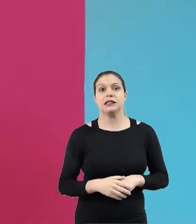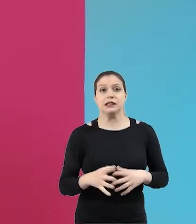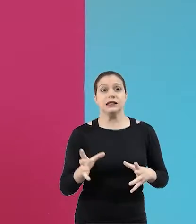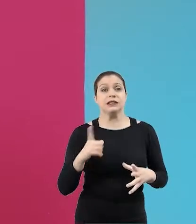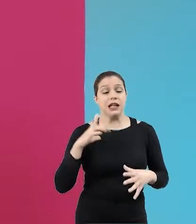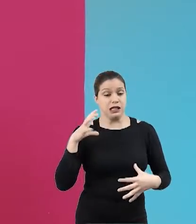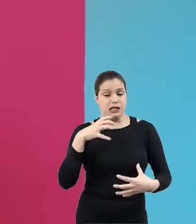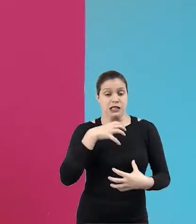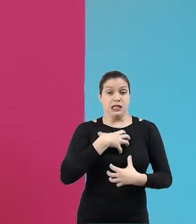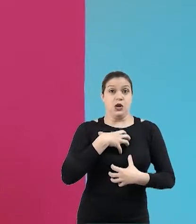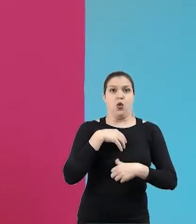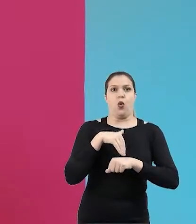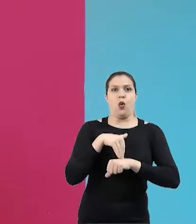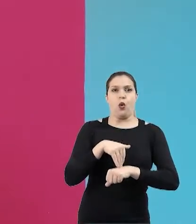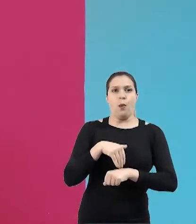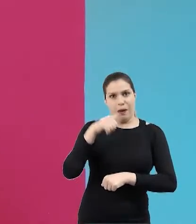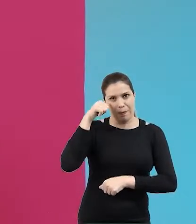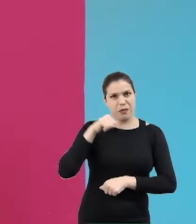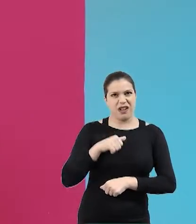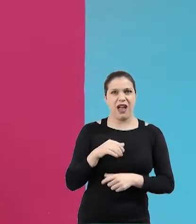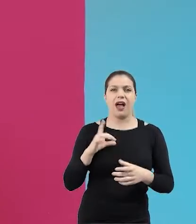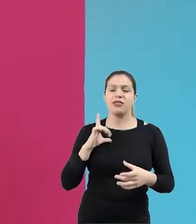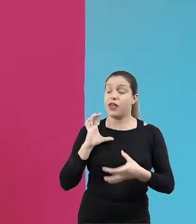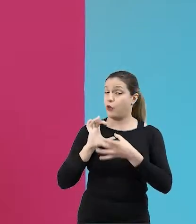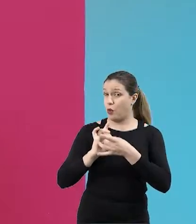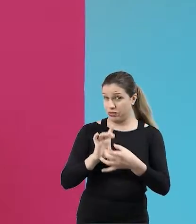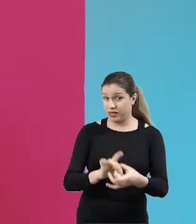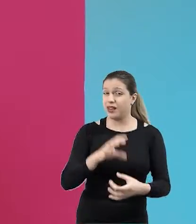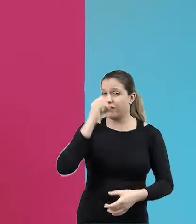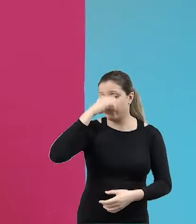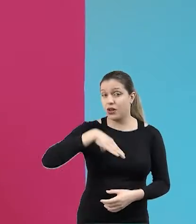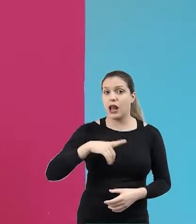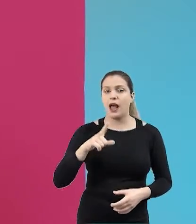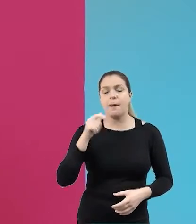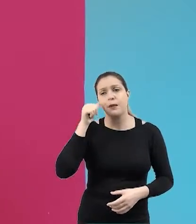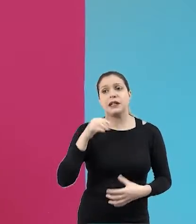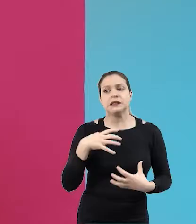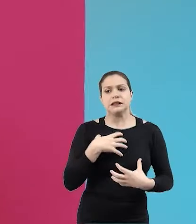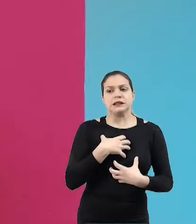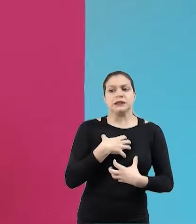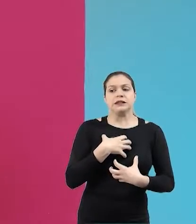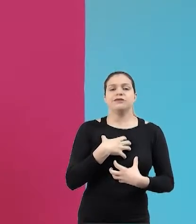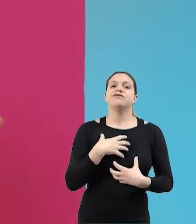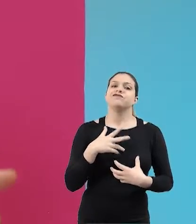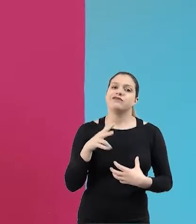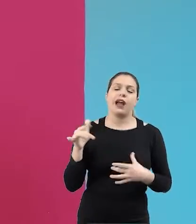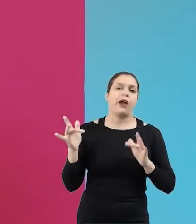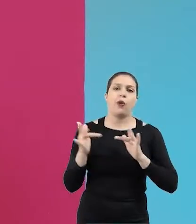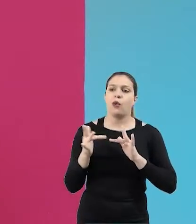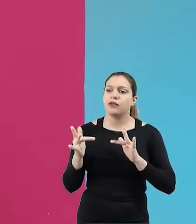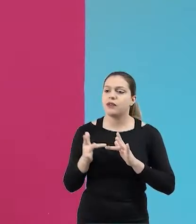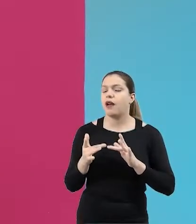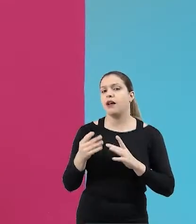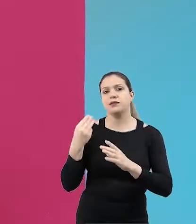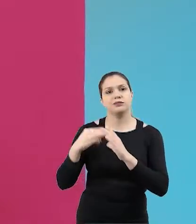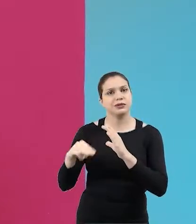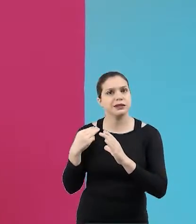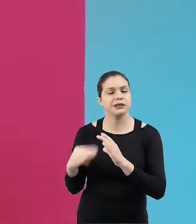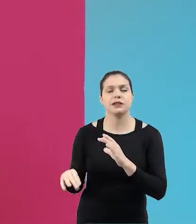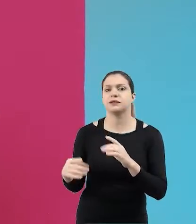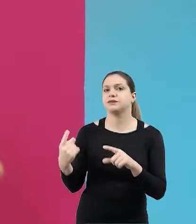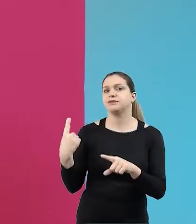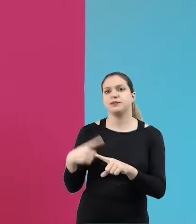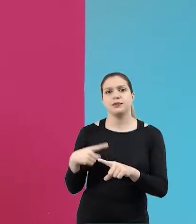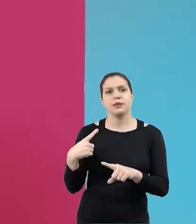sentimento de culpa que está dentro de todo esse contexto de violência doméstica, a mulher ela acaba entrando em contato com o agressor, seja por conta dos filhos, seja por conta